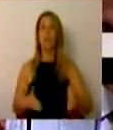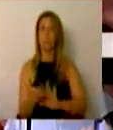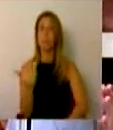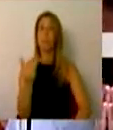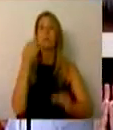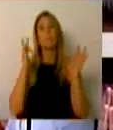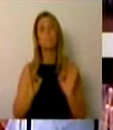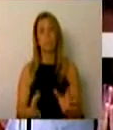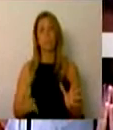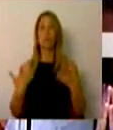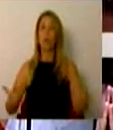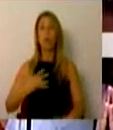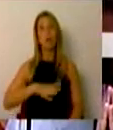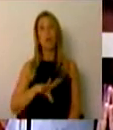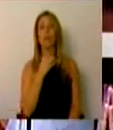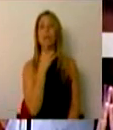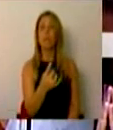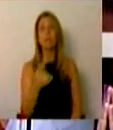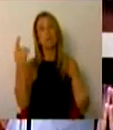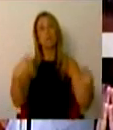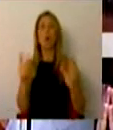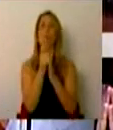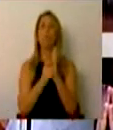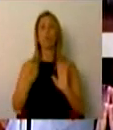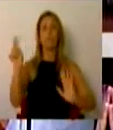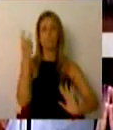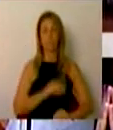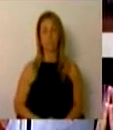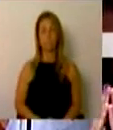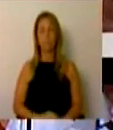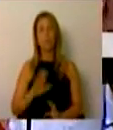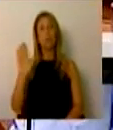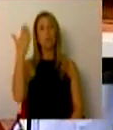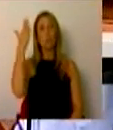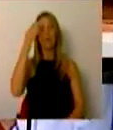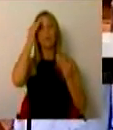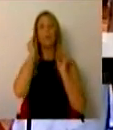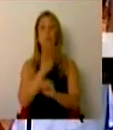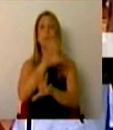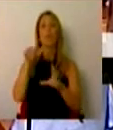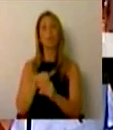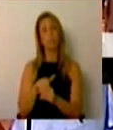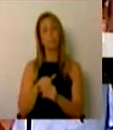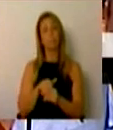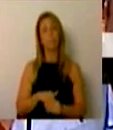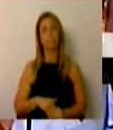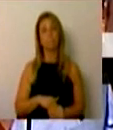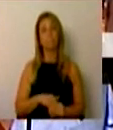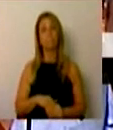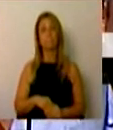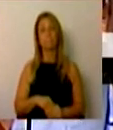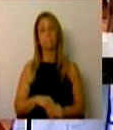dizer apenas, tocar apenas dois pontos. Em primeiro lugar, a educação inclusiva. Eu acho